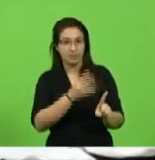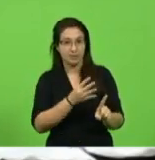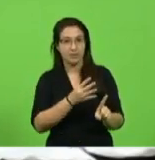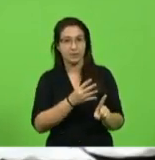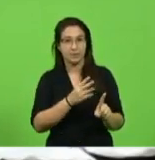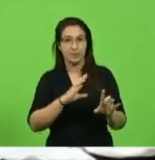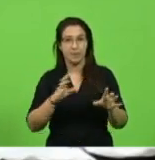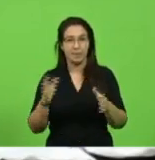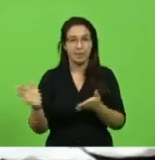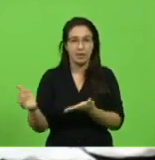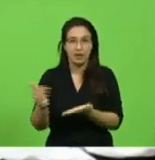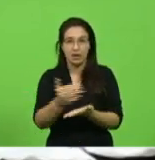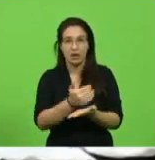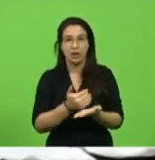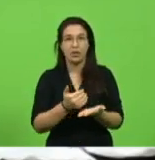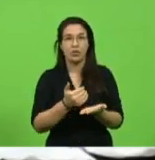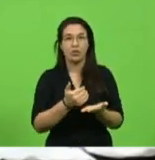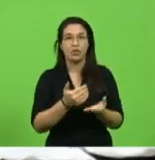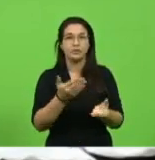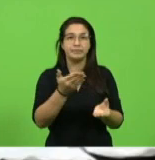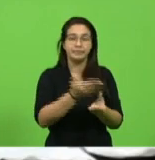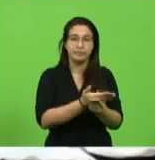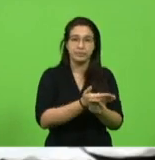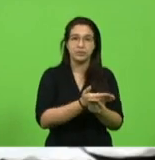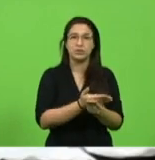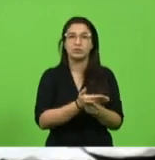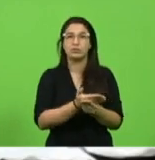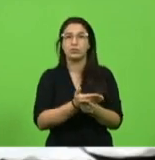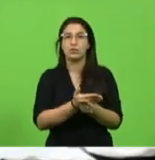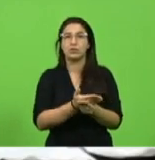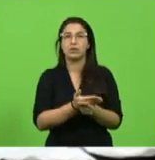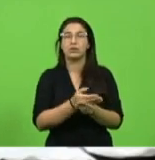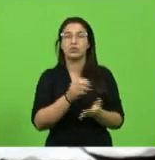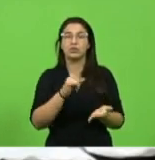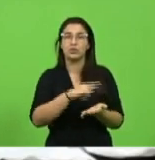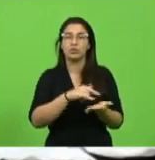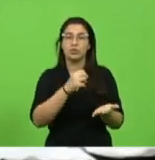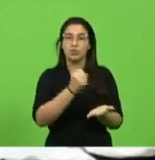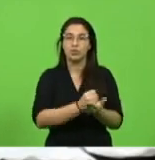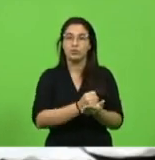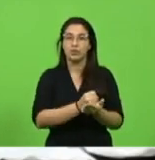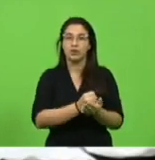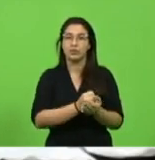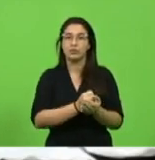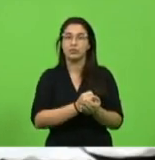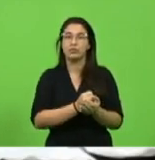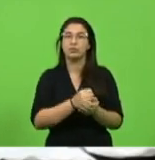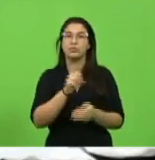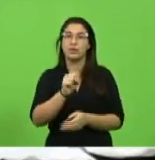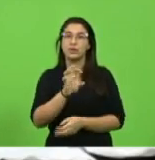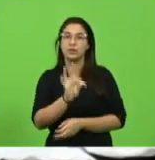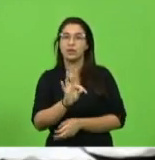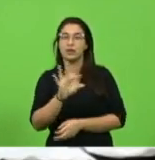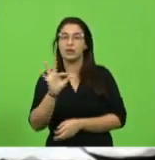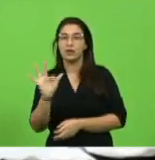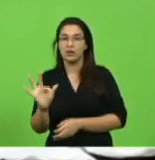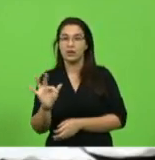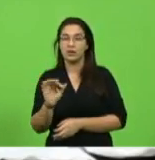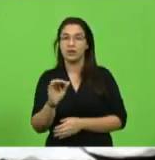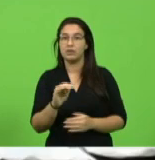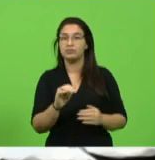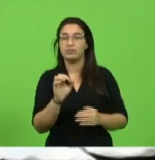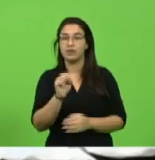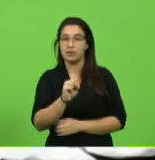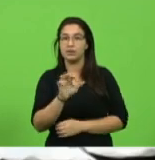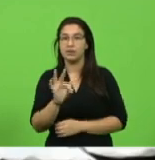juntados aos autos documentos remetidos pelo Superior Tribunal de Justiça em atenção ao requerimento feito em